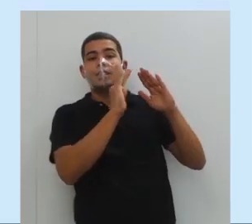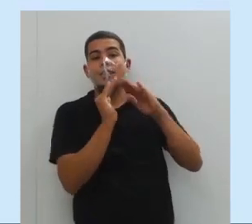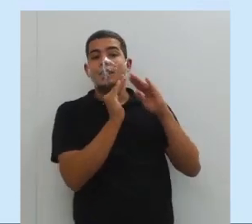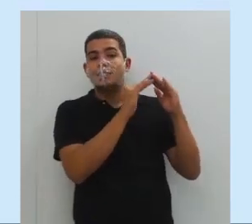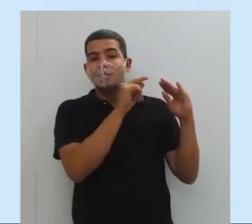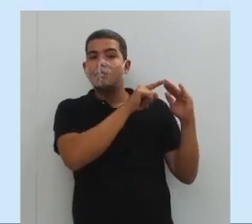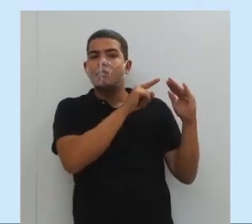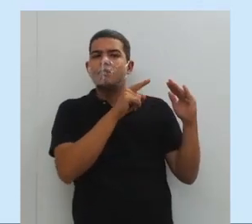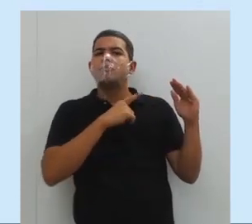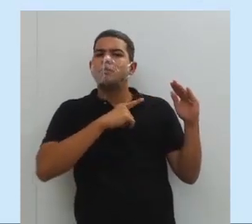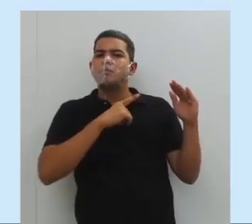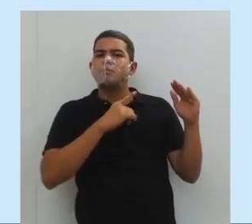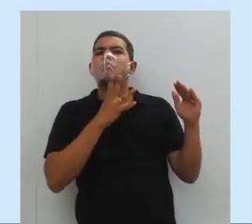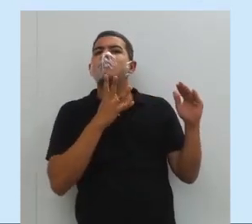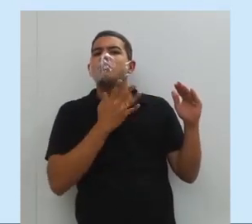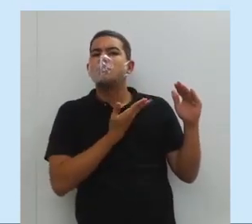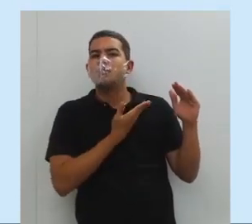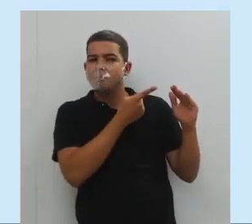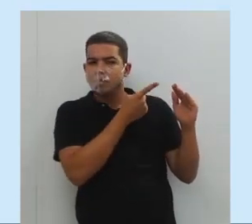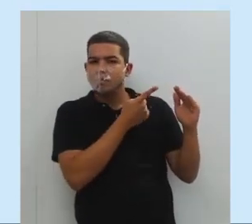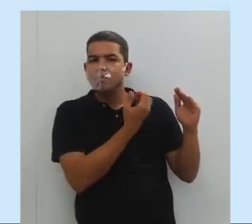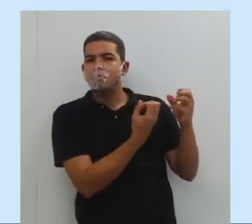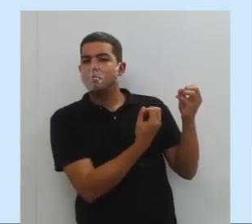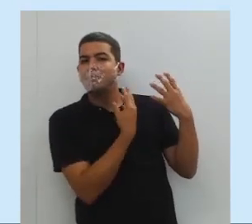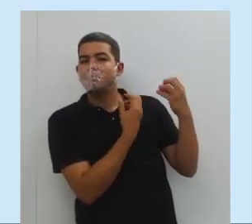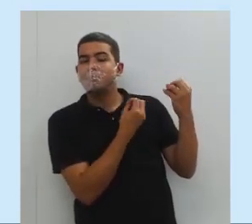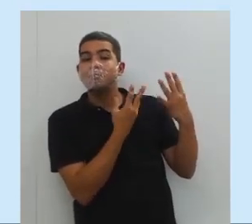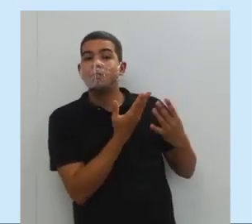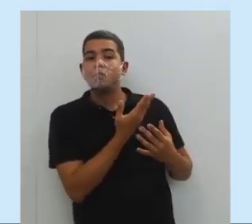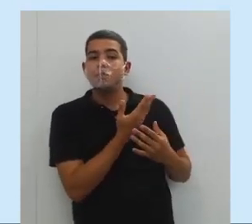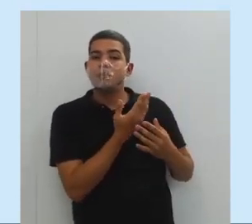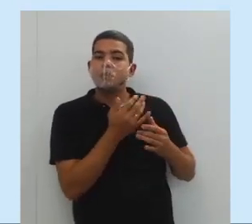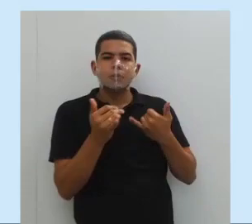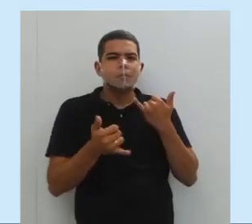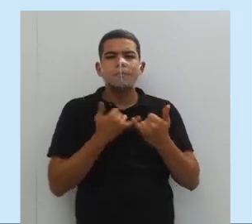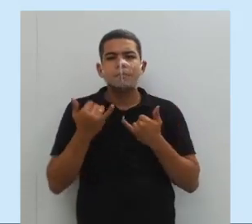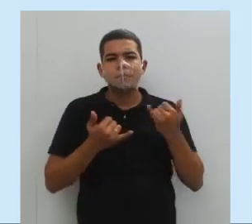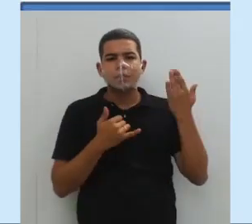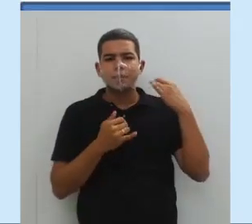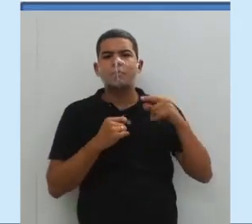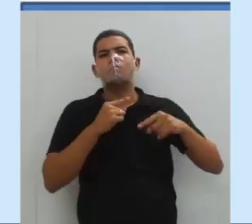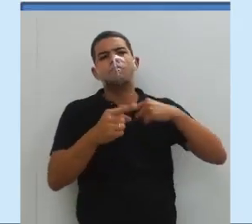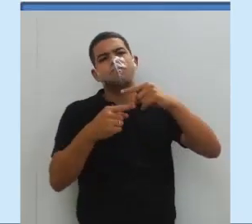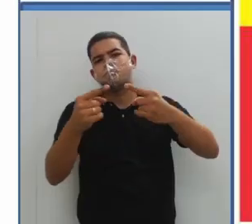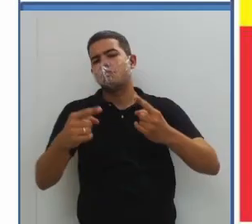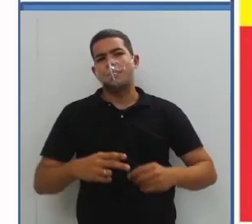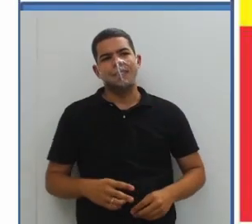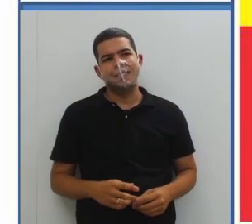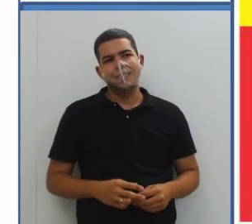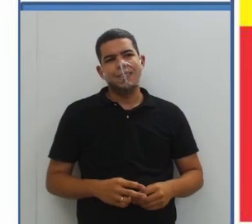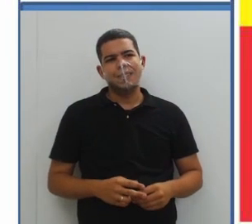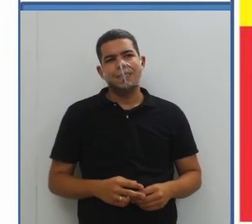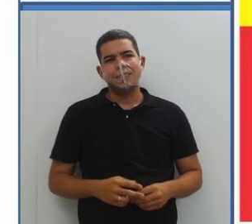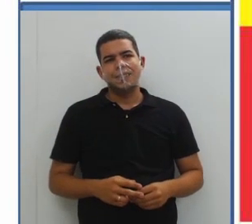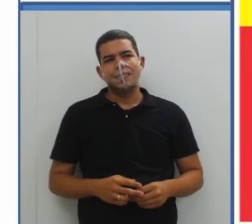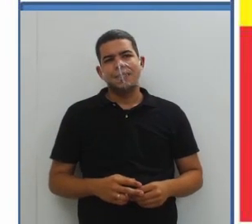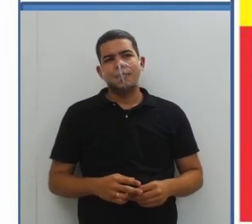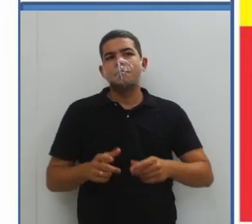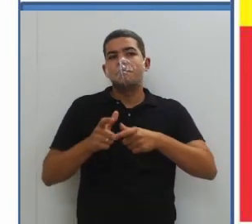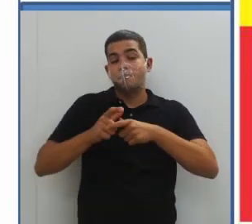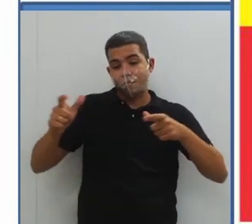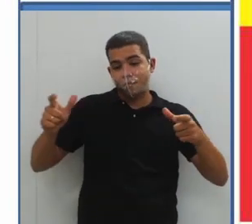mais velho que você pode lhe ensinar uma brincadeira que ele costumava fazer no tempo de criança, né?